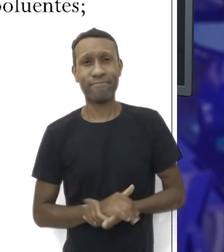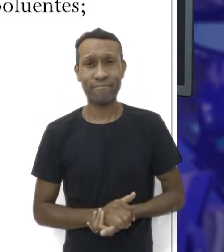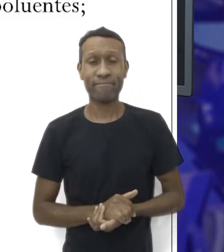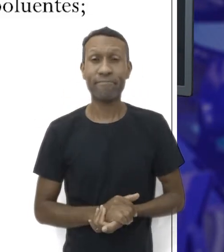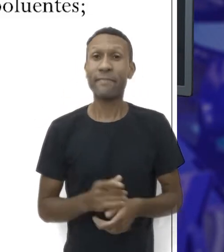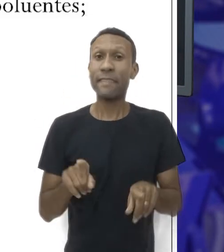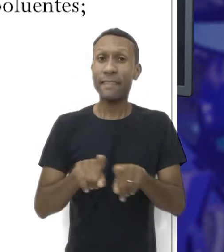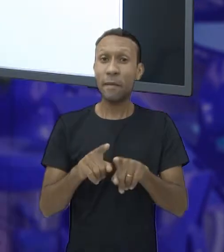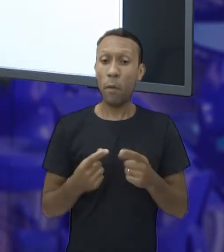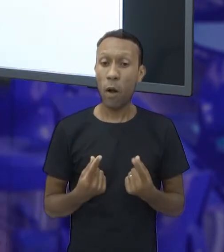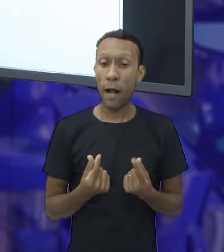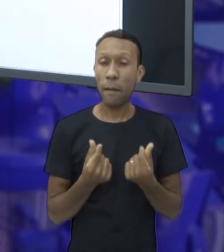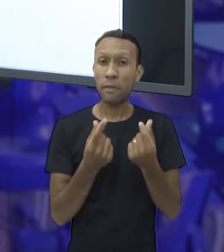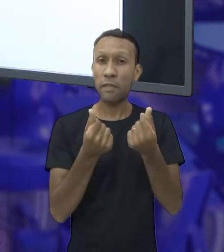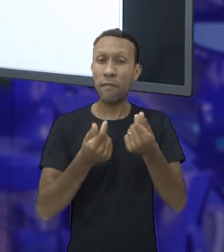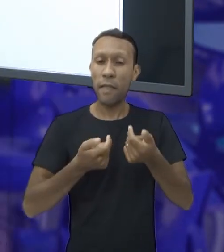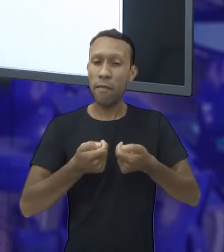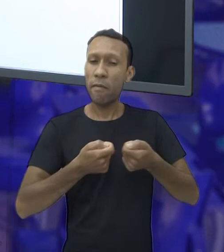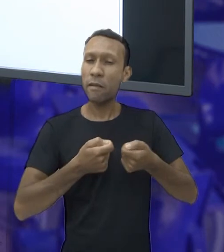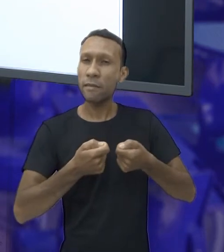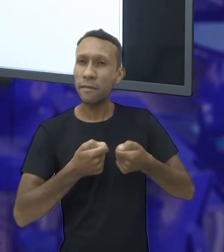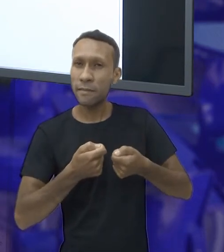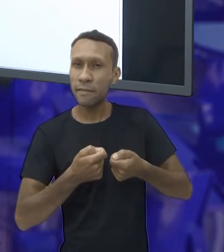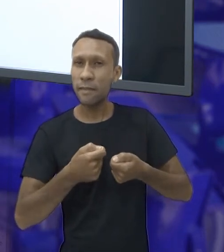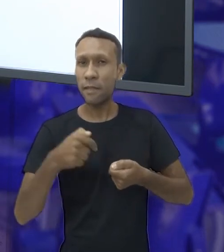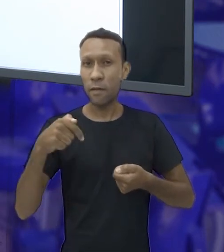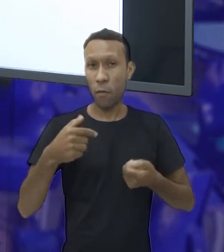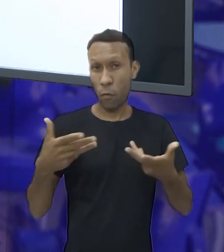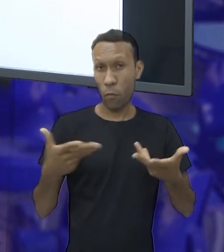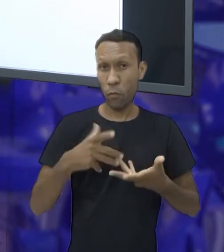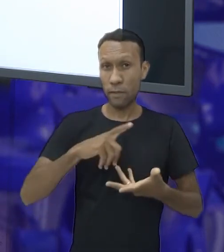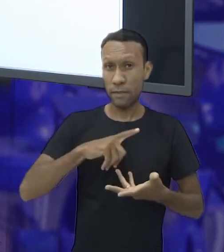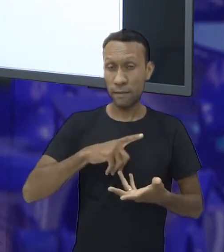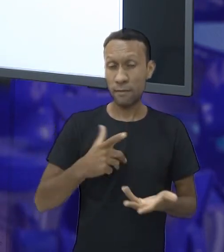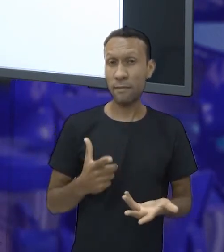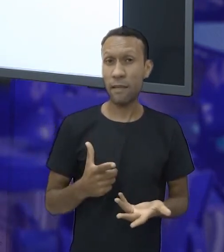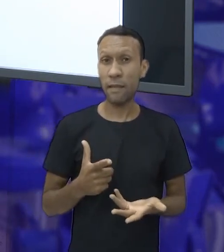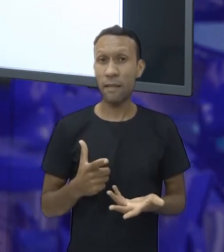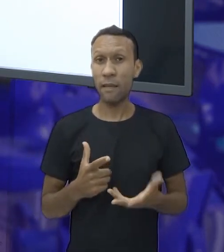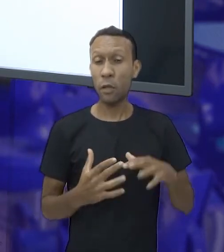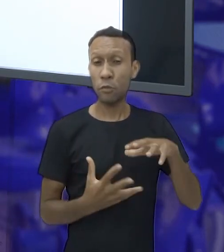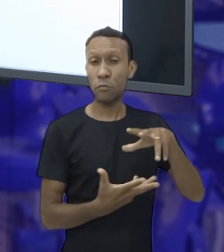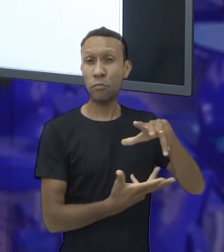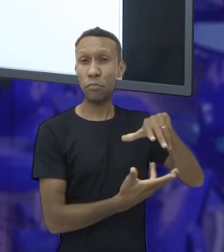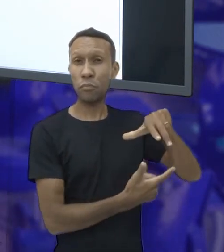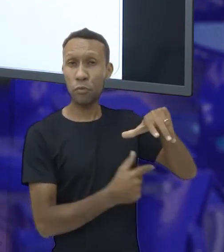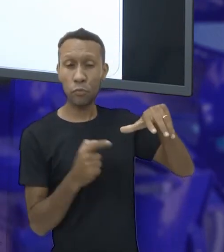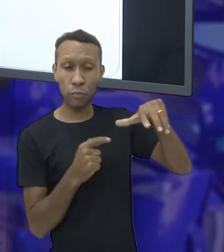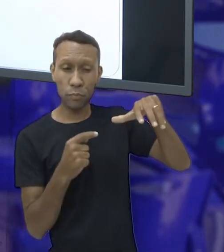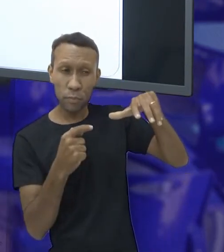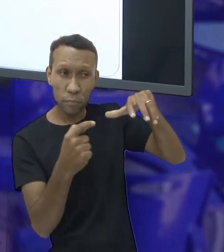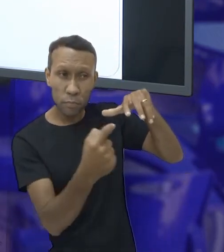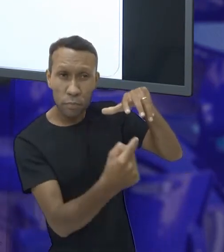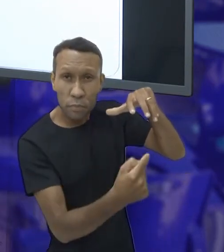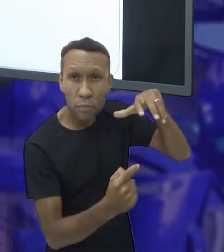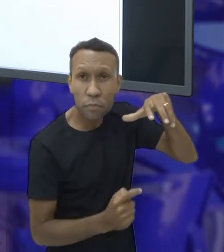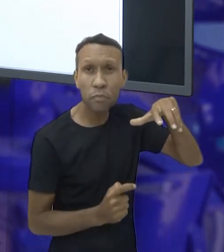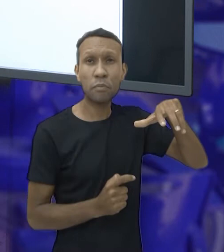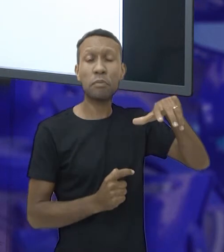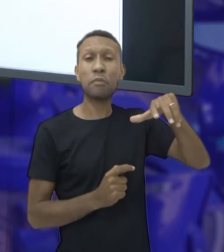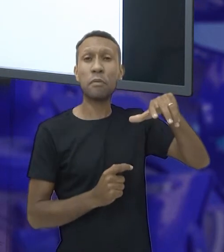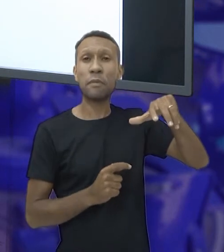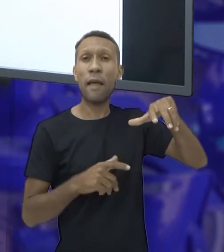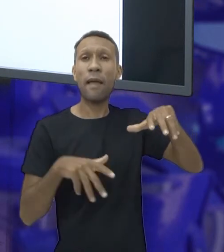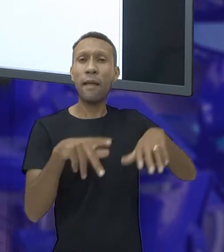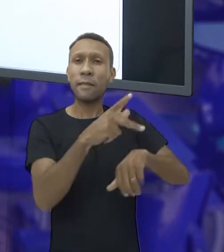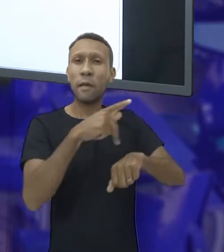capitalismo financeiro. Hoje, o capitalismo financeiro, ele toma conta do planeta. Hoje, as bolsas de valores,